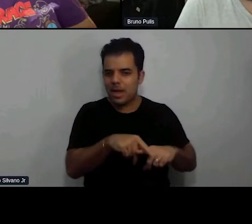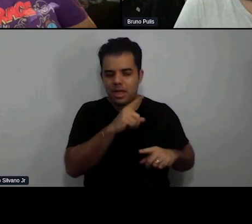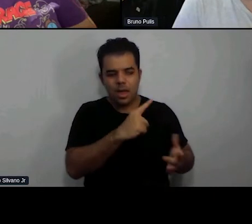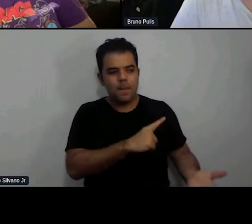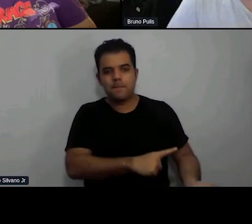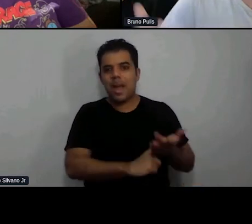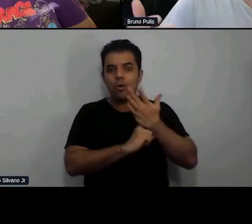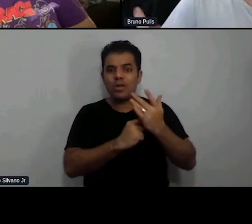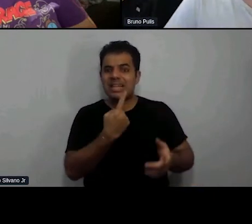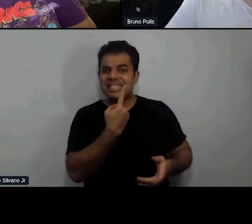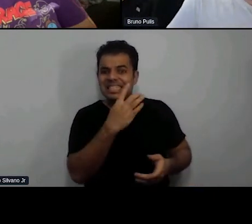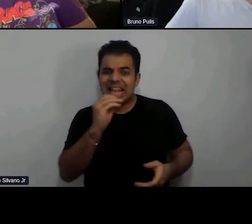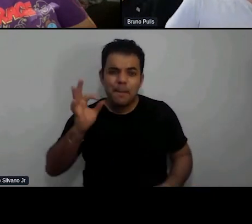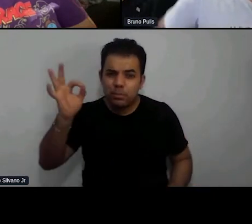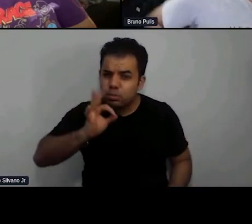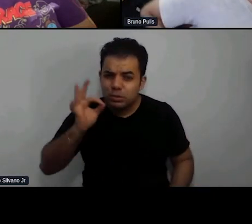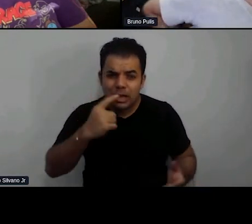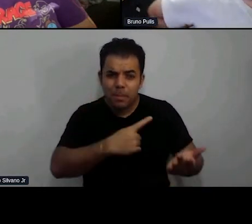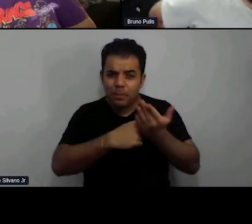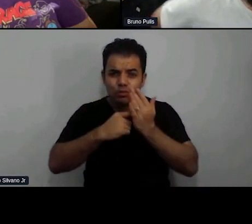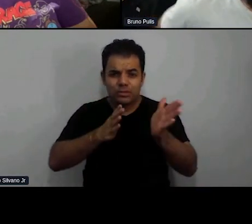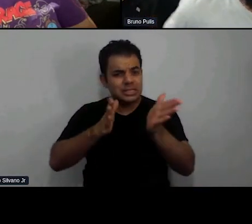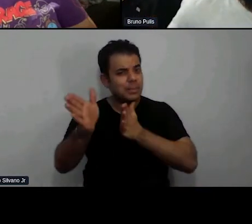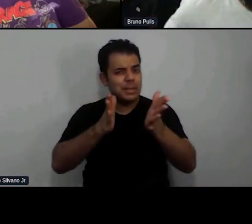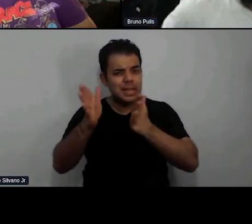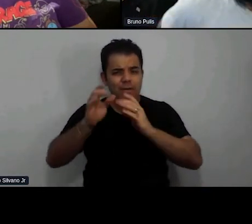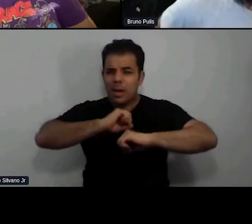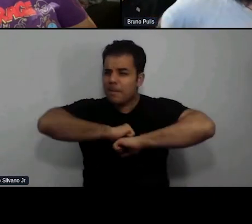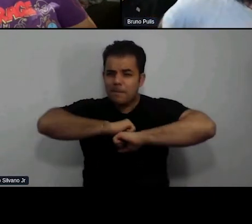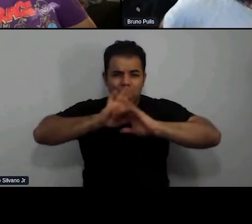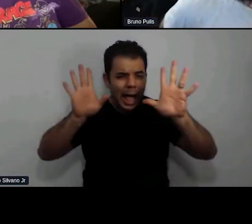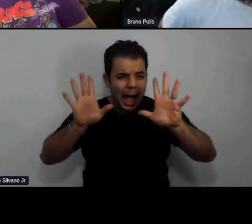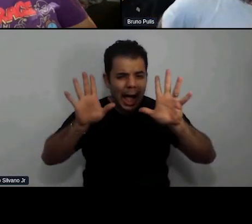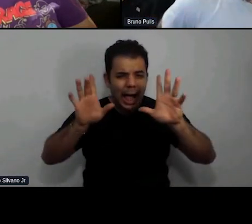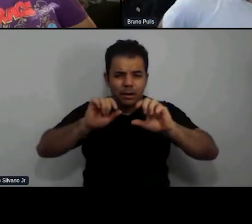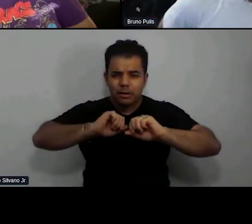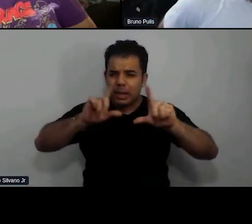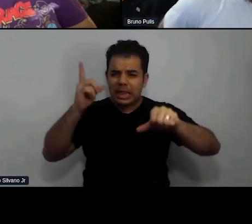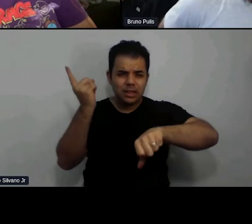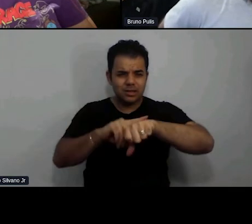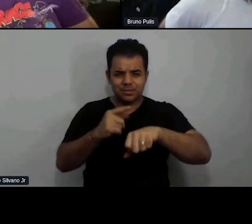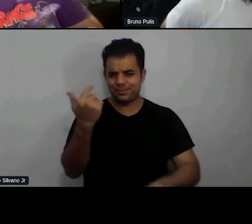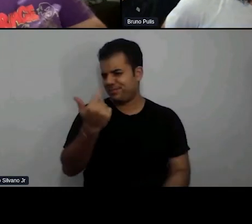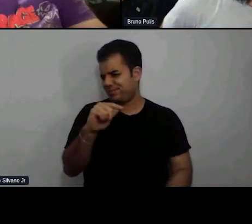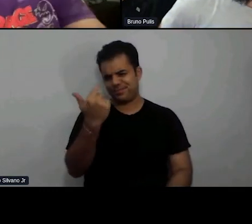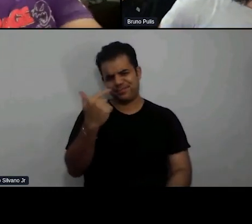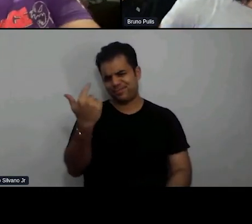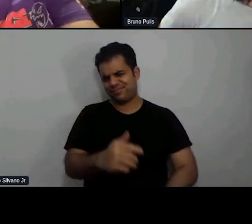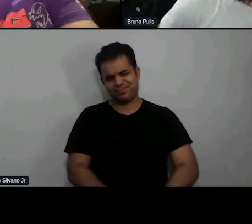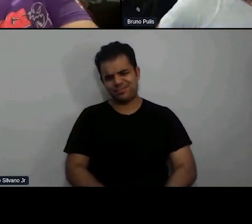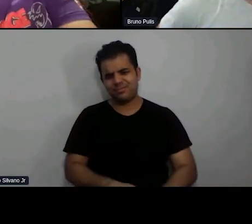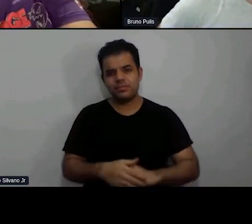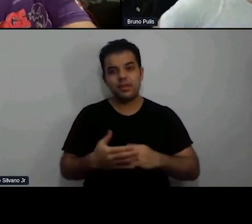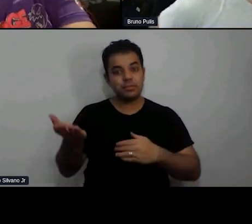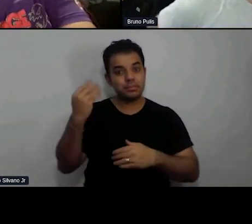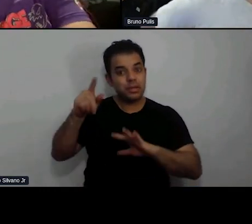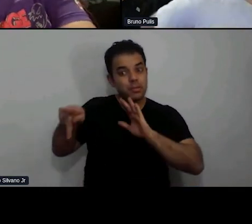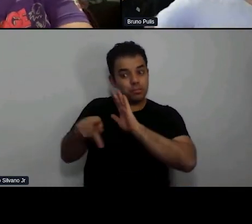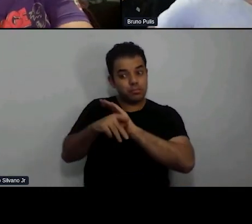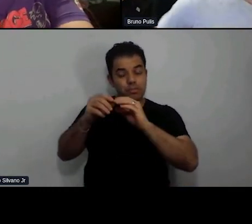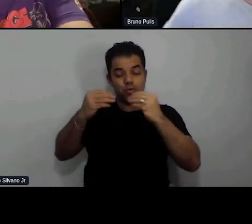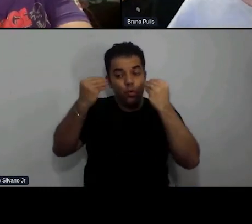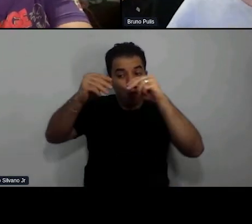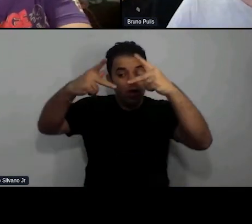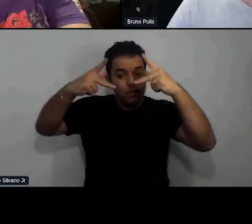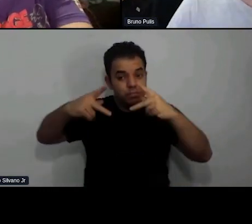garantir 100% do site ser acessível. Pelo contrário, quando a gente injeta alguma coisa num documento